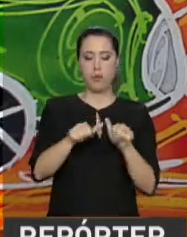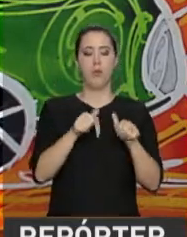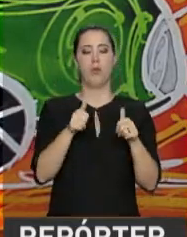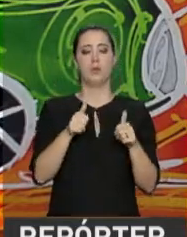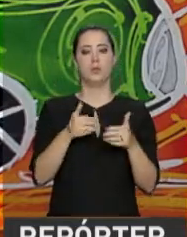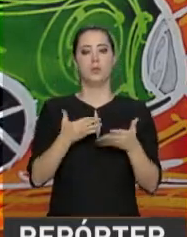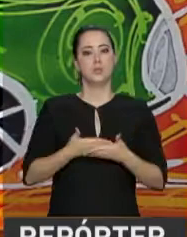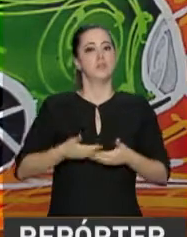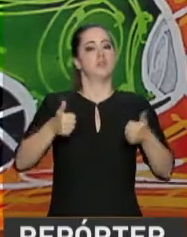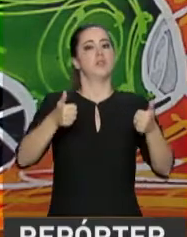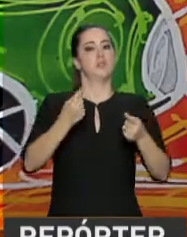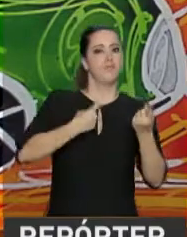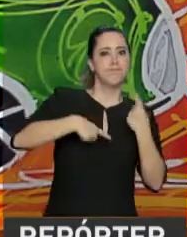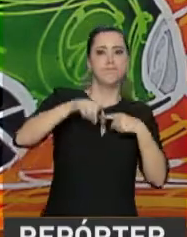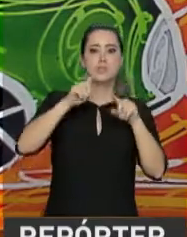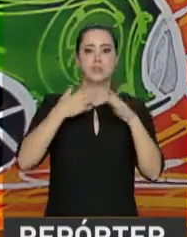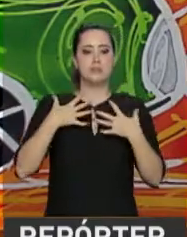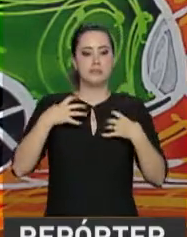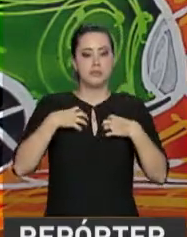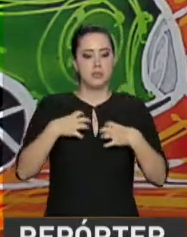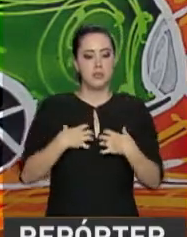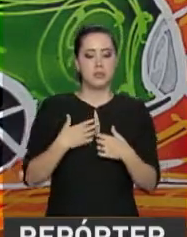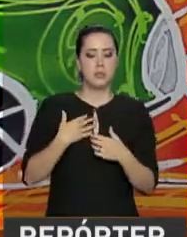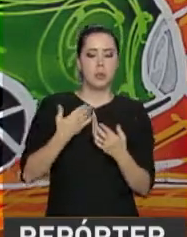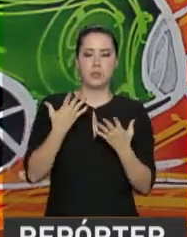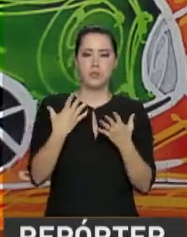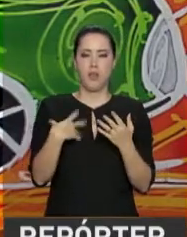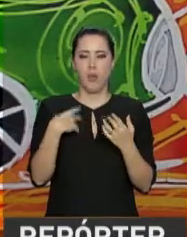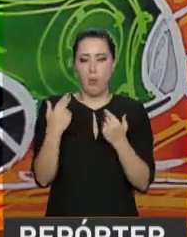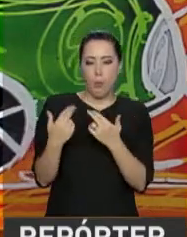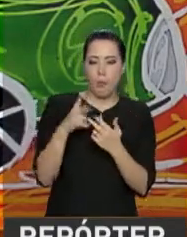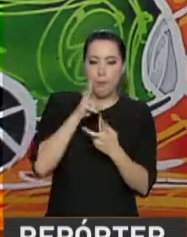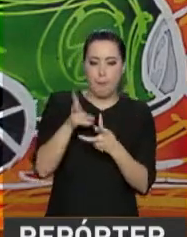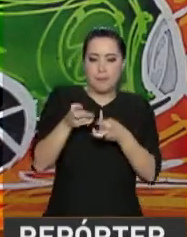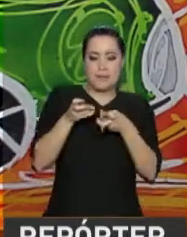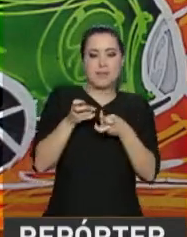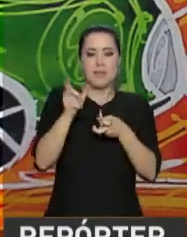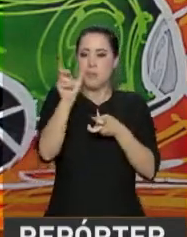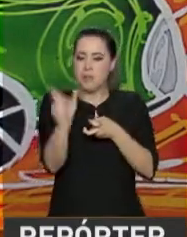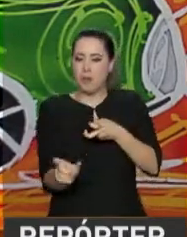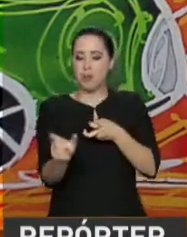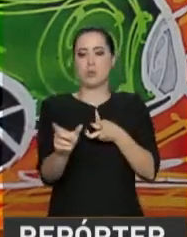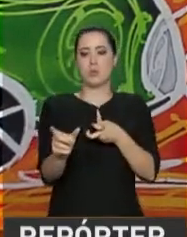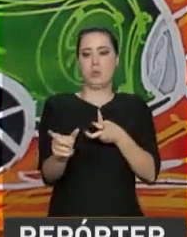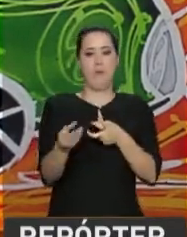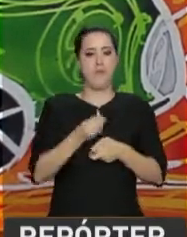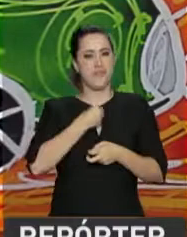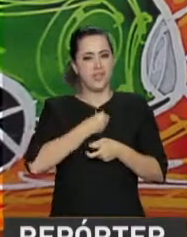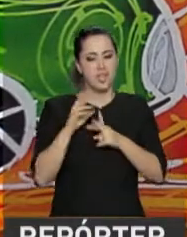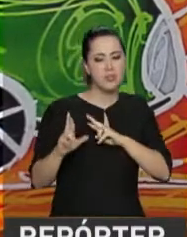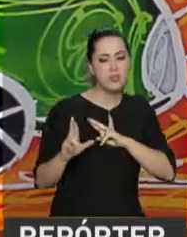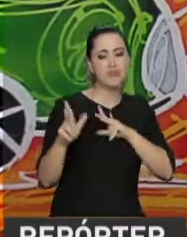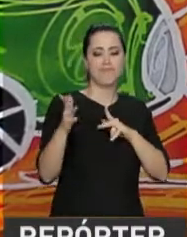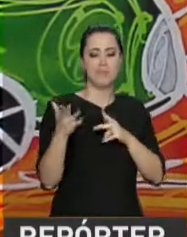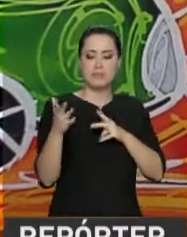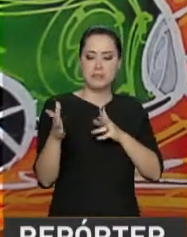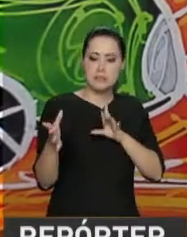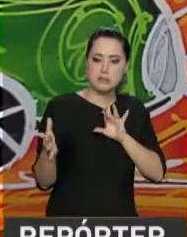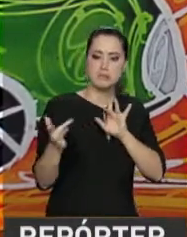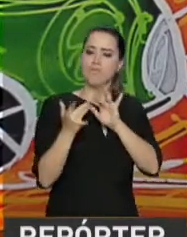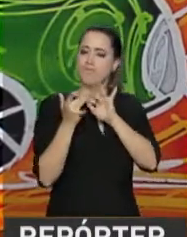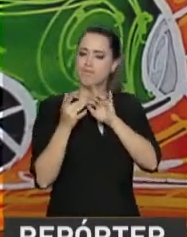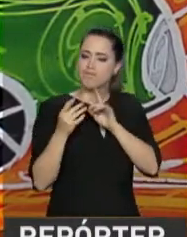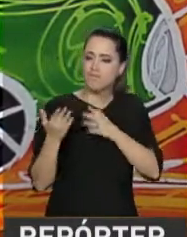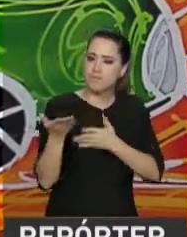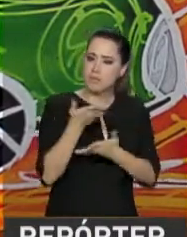você consegue se colocar mais no lugar das outras pessoas é você é começa a